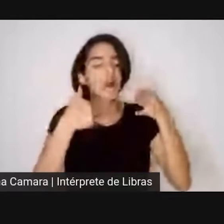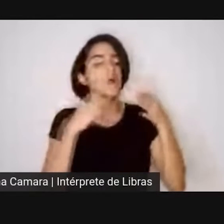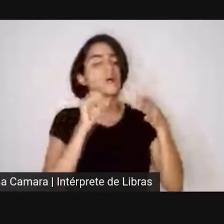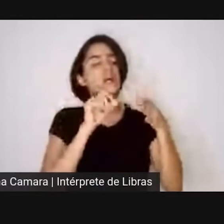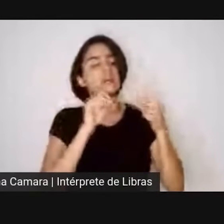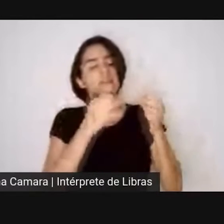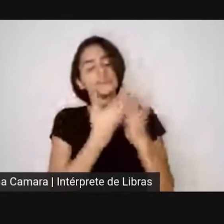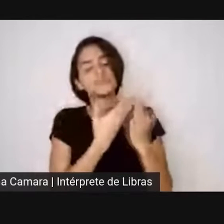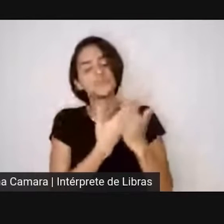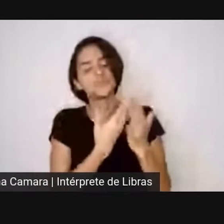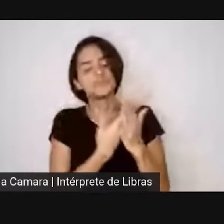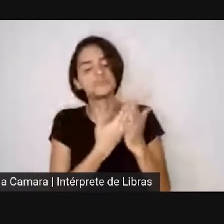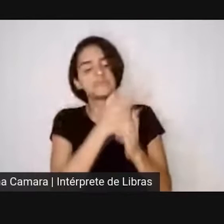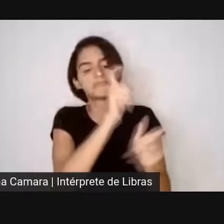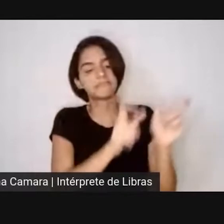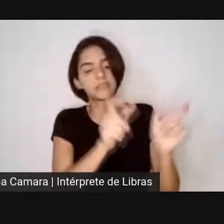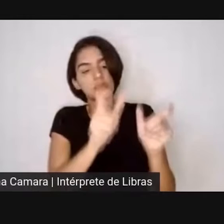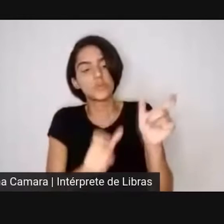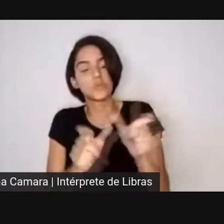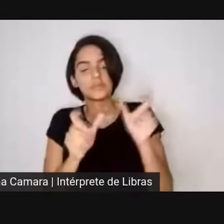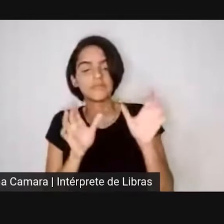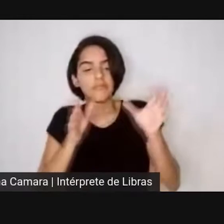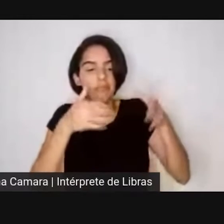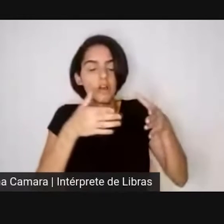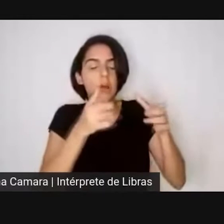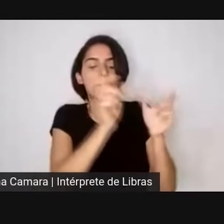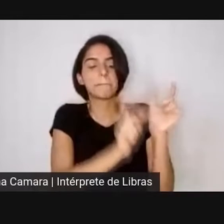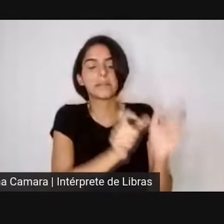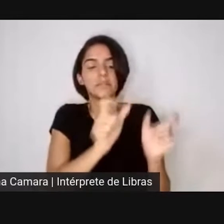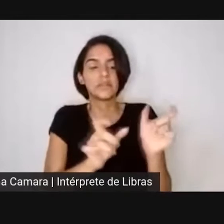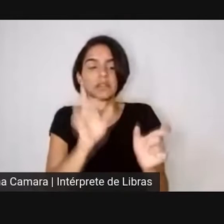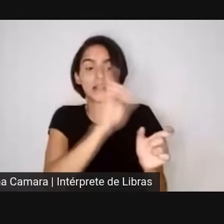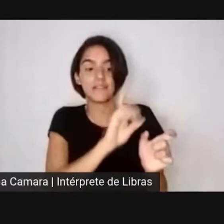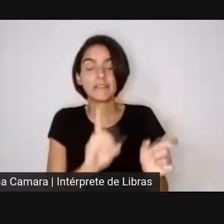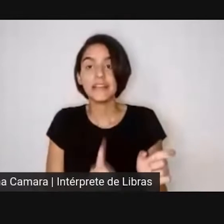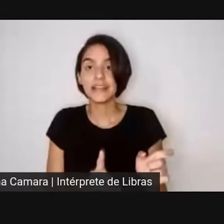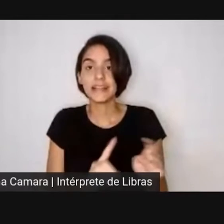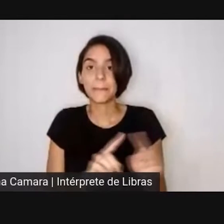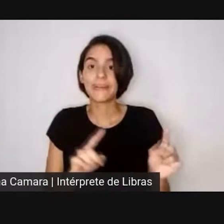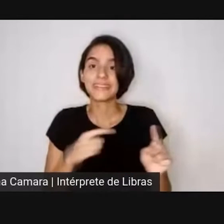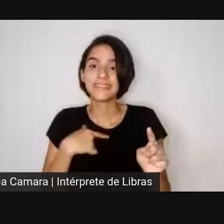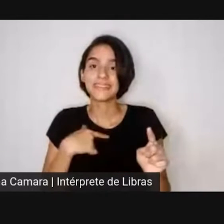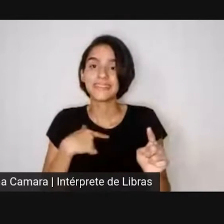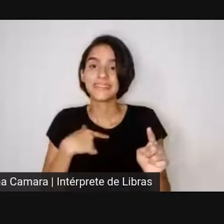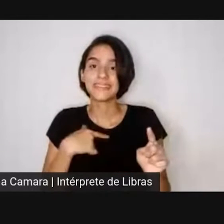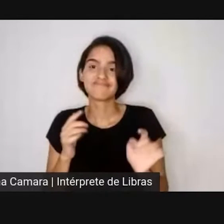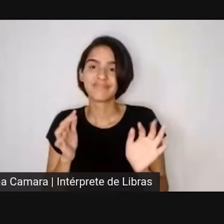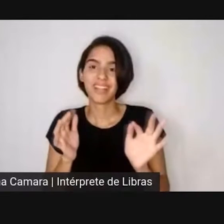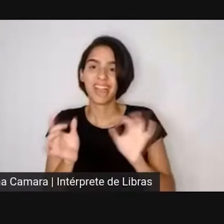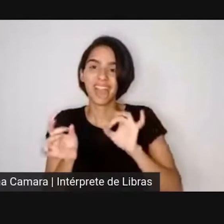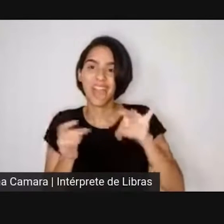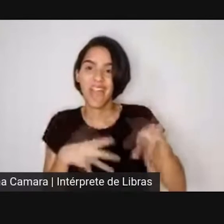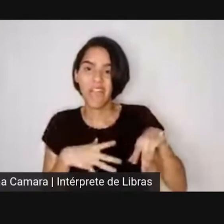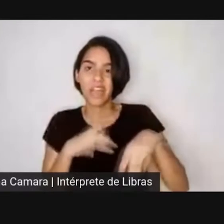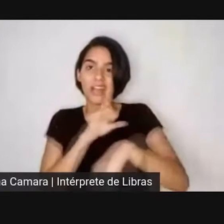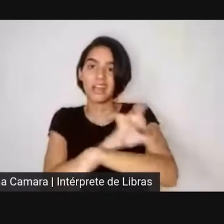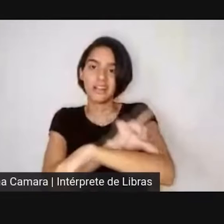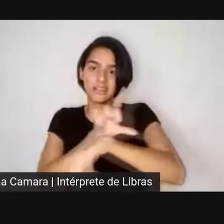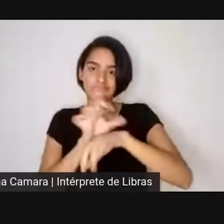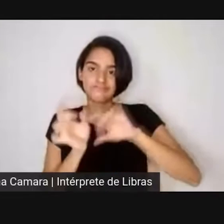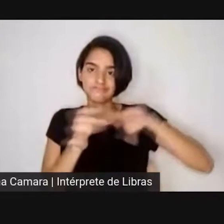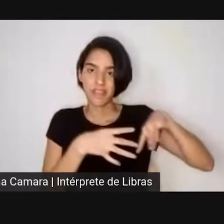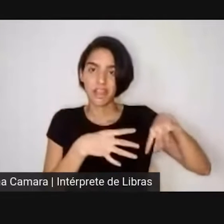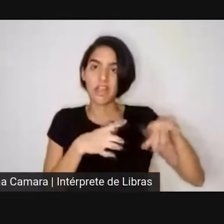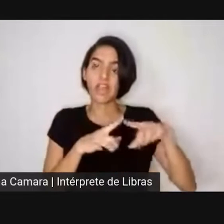deficiência, mas como eu não concluí e não dei continuidade à faculdade, eu não dei seguimento a esse